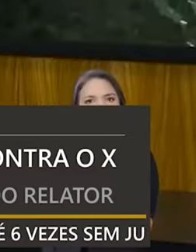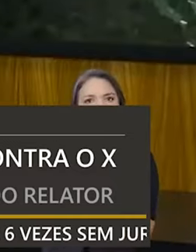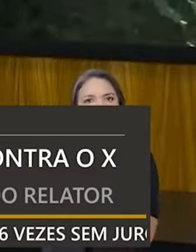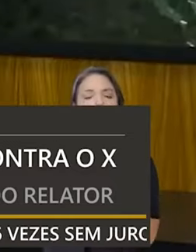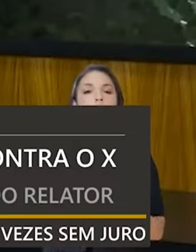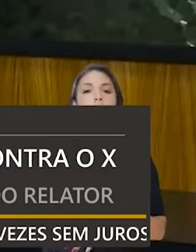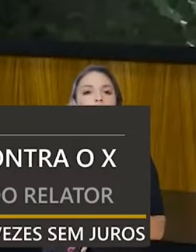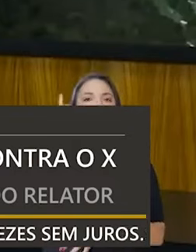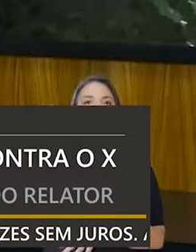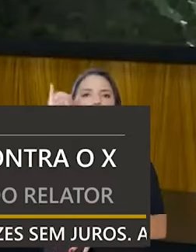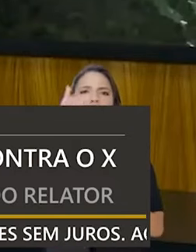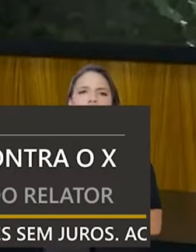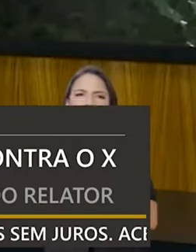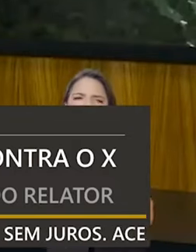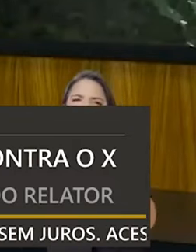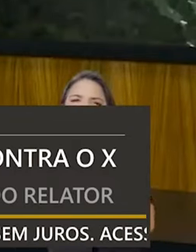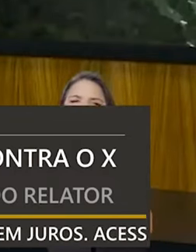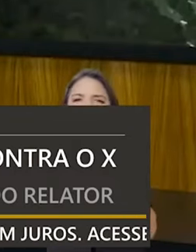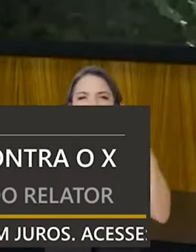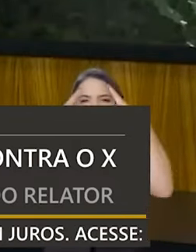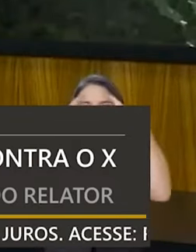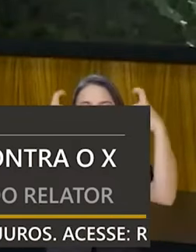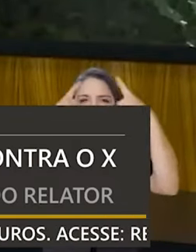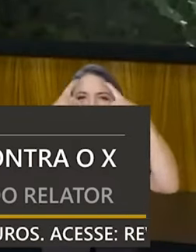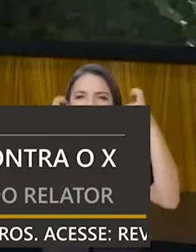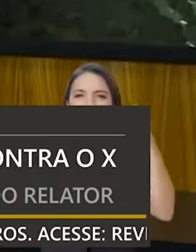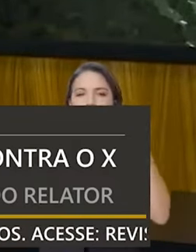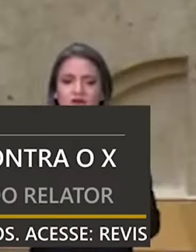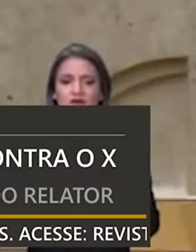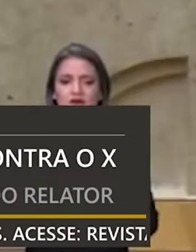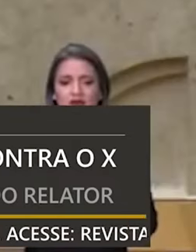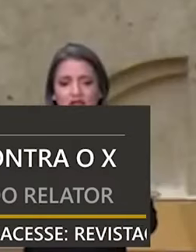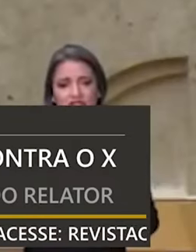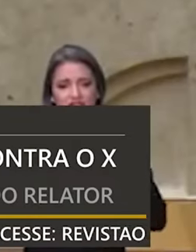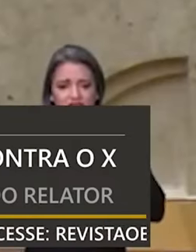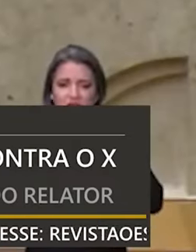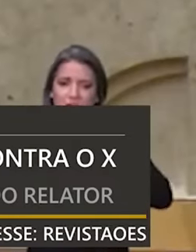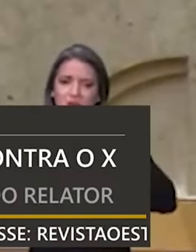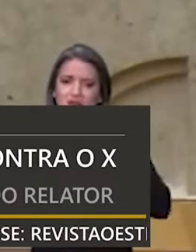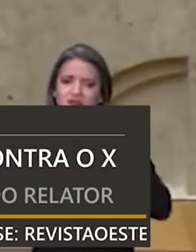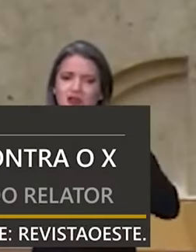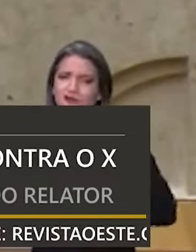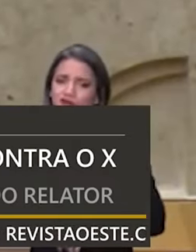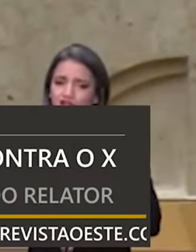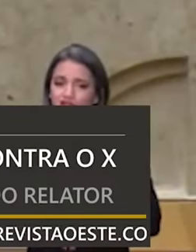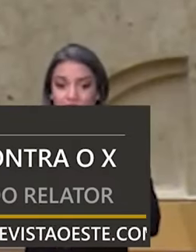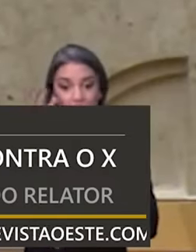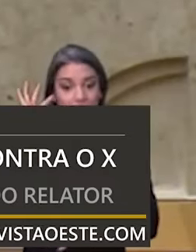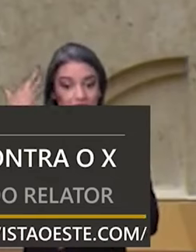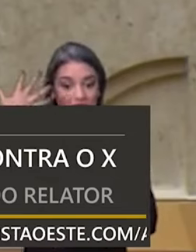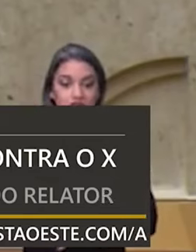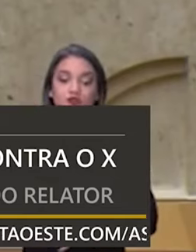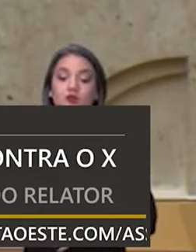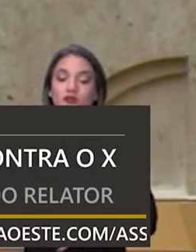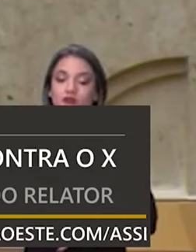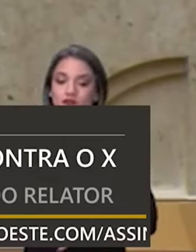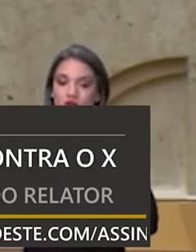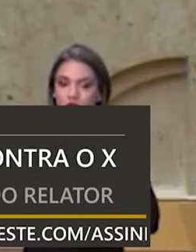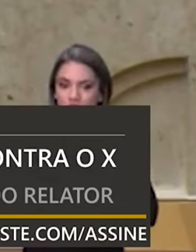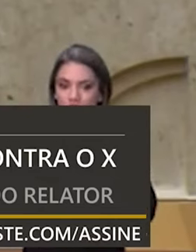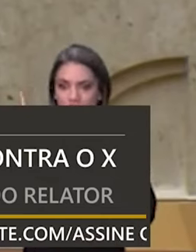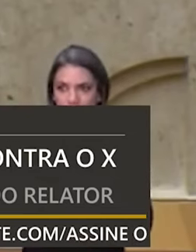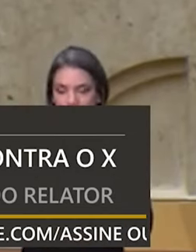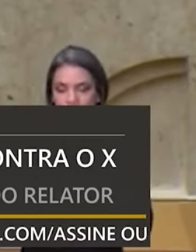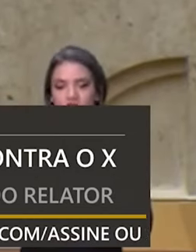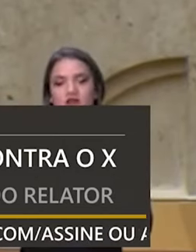foi Luiz Roberto Barroso Roda Viva 2020 o que aconteceu na Petrobras foi crime não foi política o que